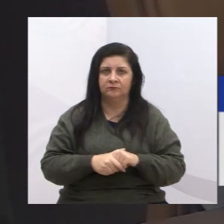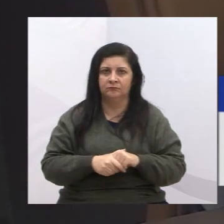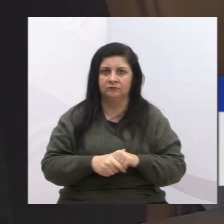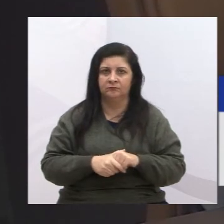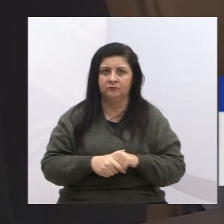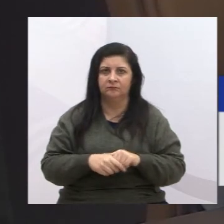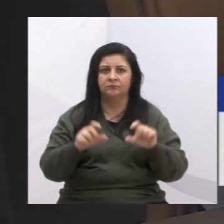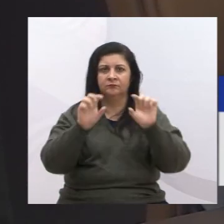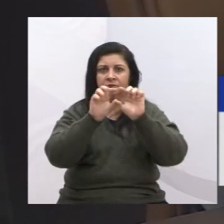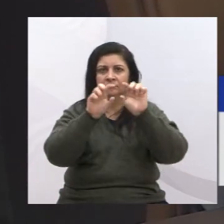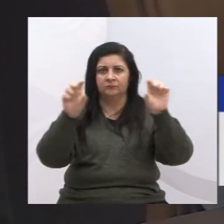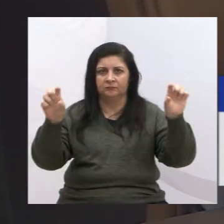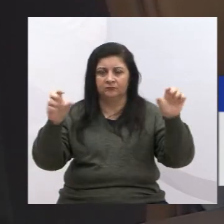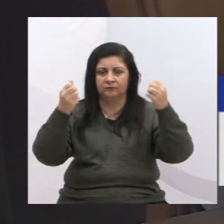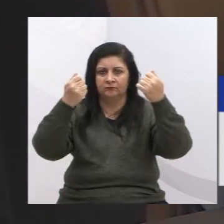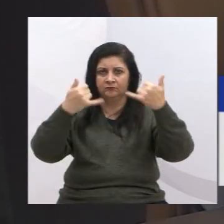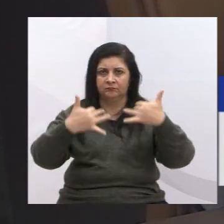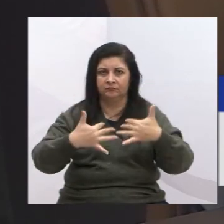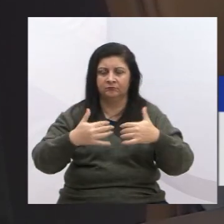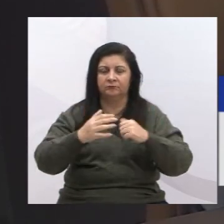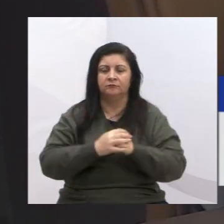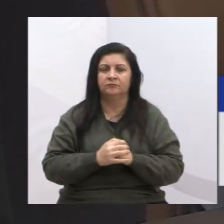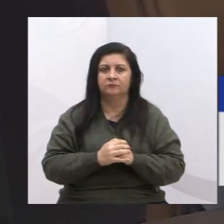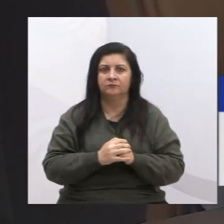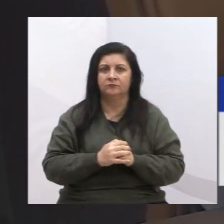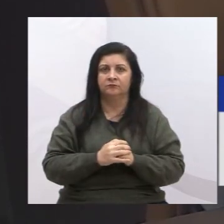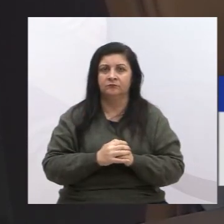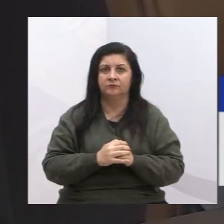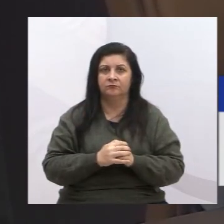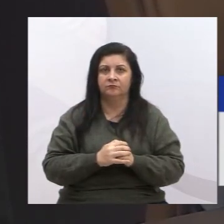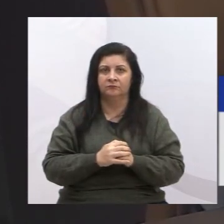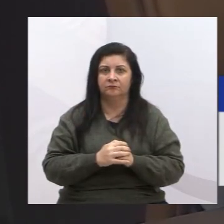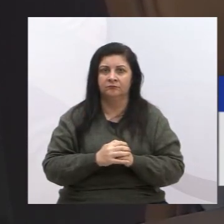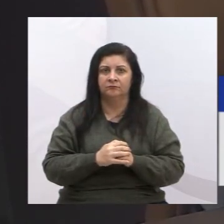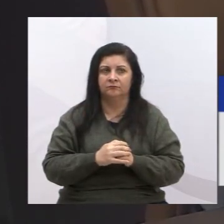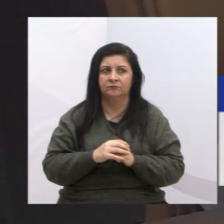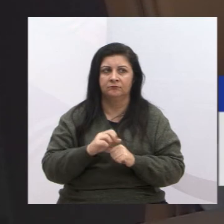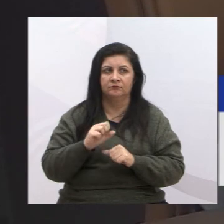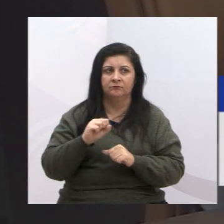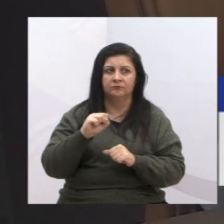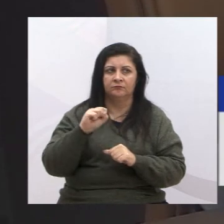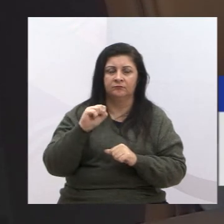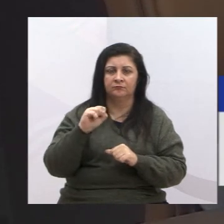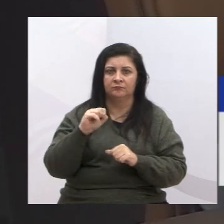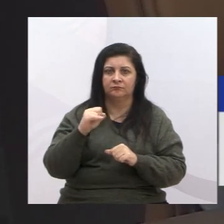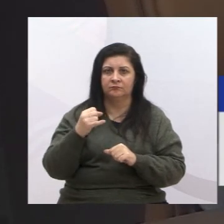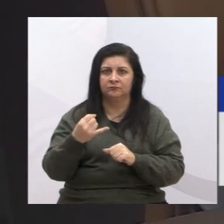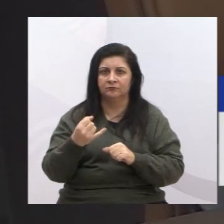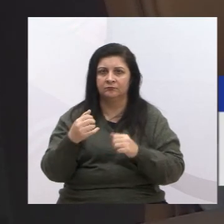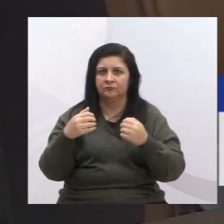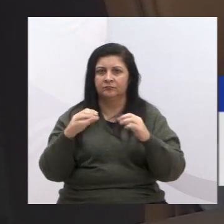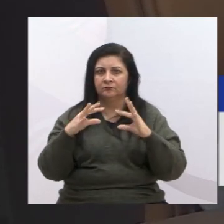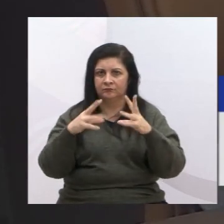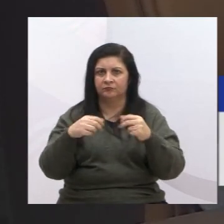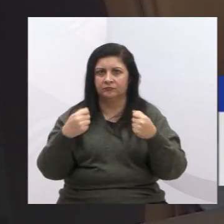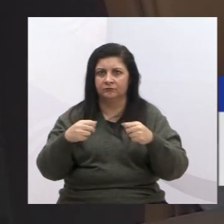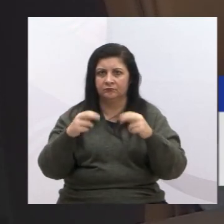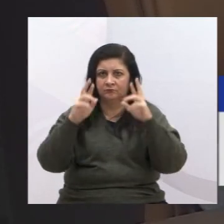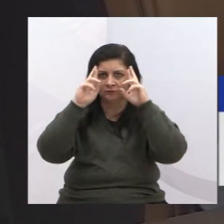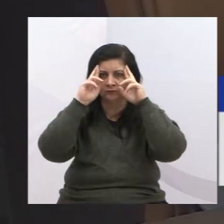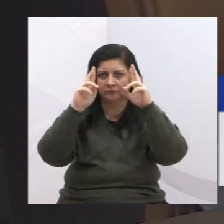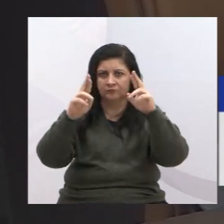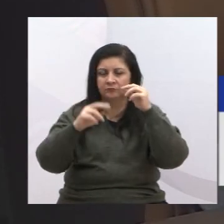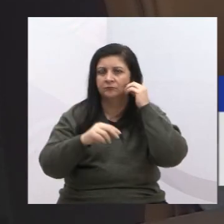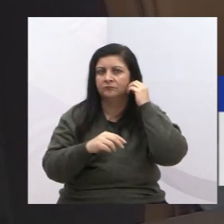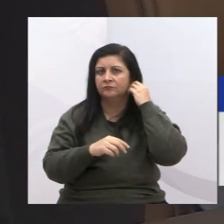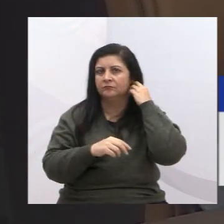uma frase que diz aqui que quando os que comandam perdem a vergonha, os que obedecem perdem o respeito. Isso é uma frase de um